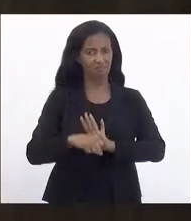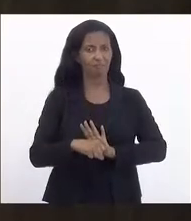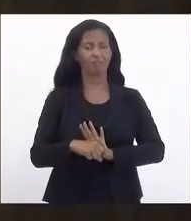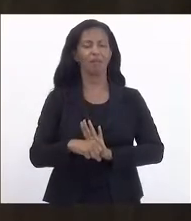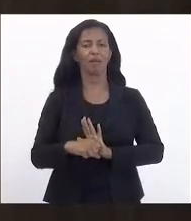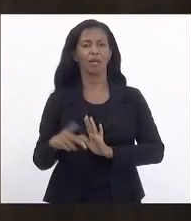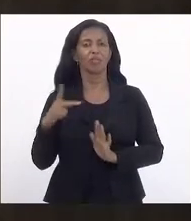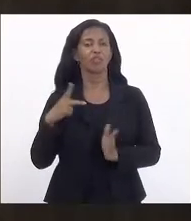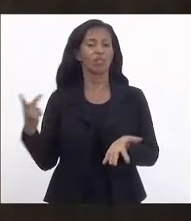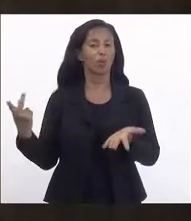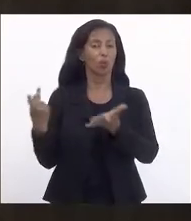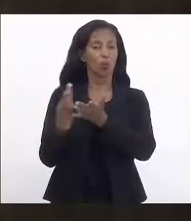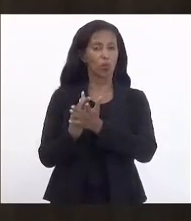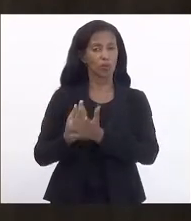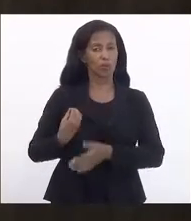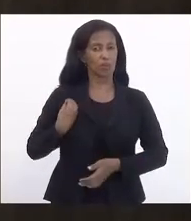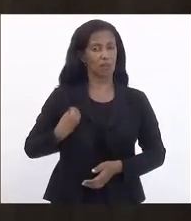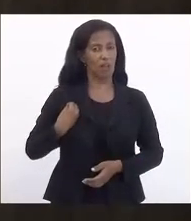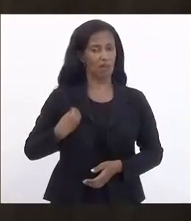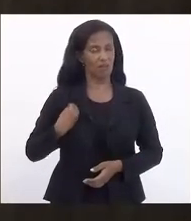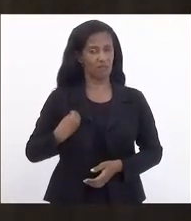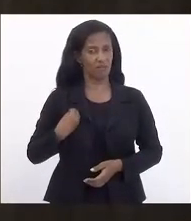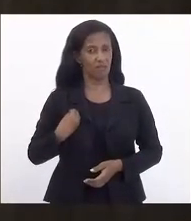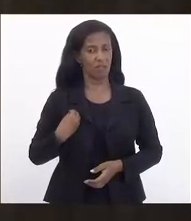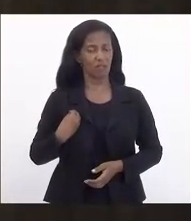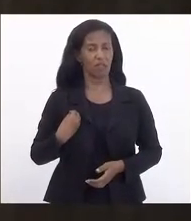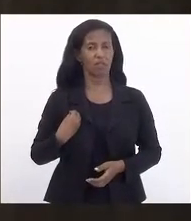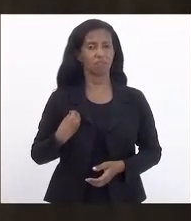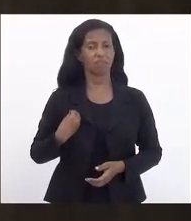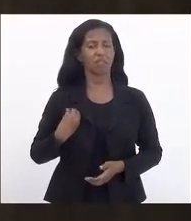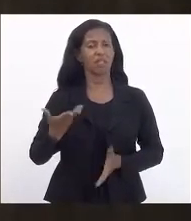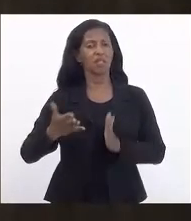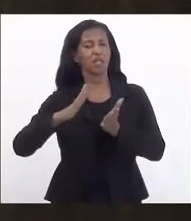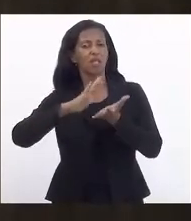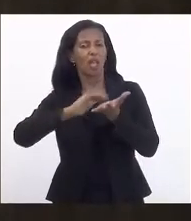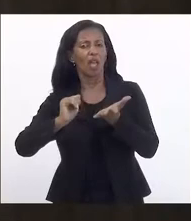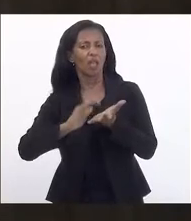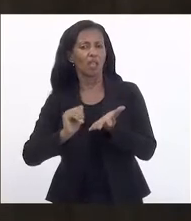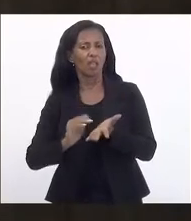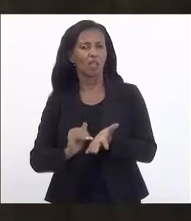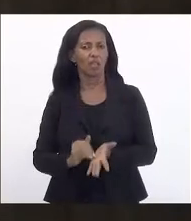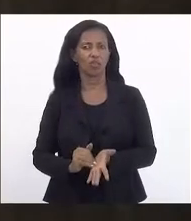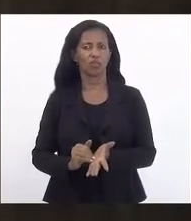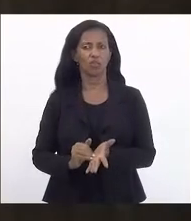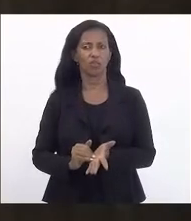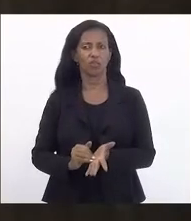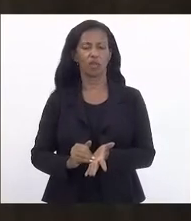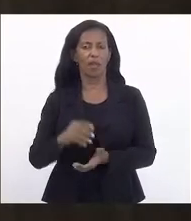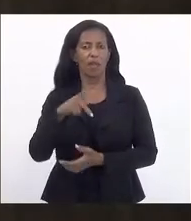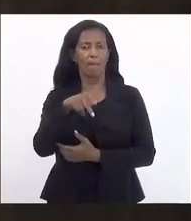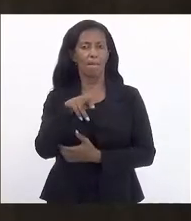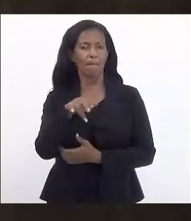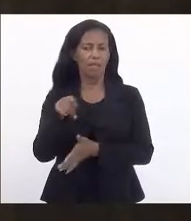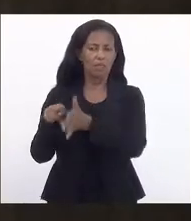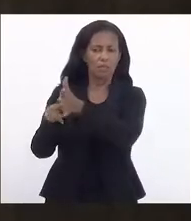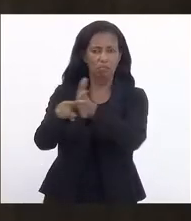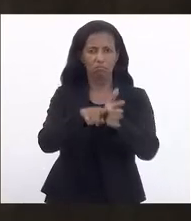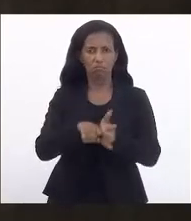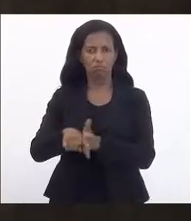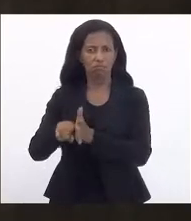havidas e obstruir a adequada realização da perícia criminal